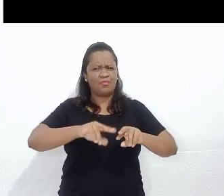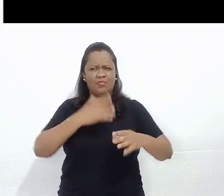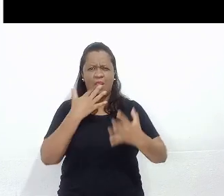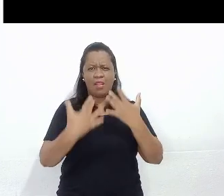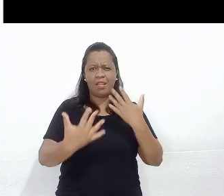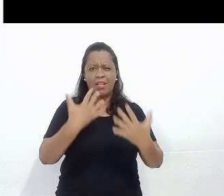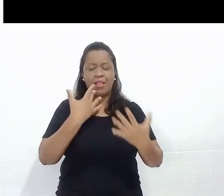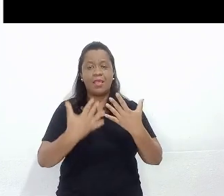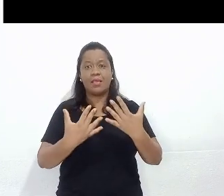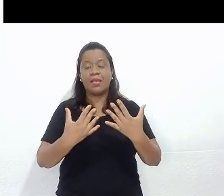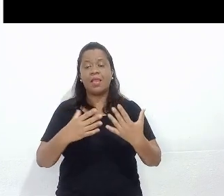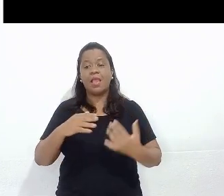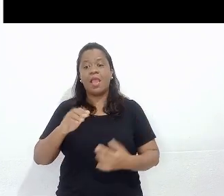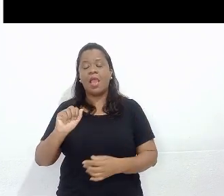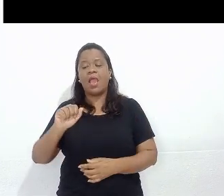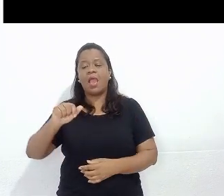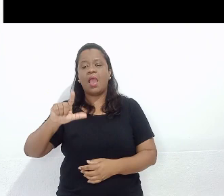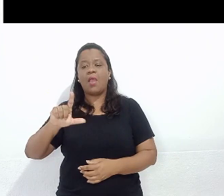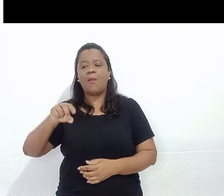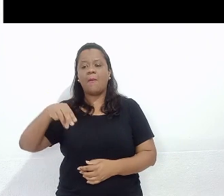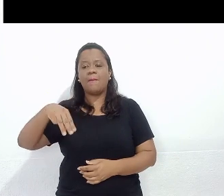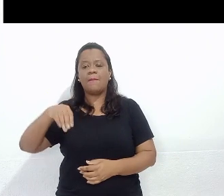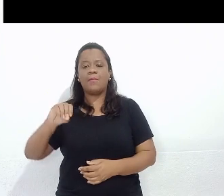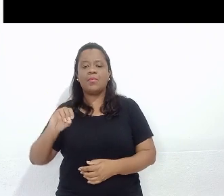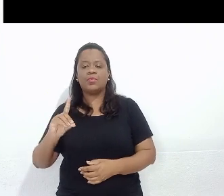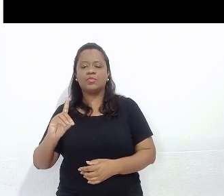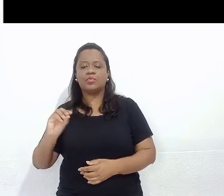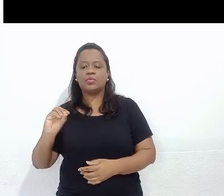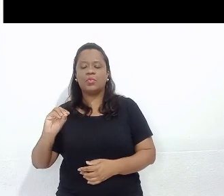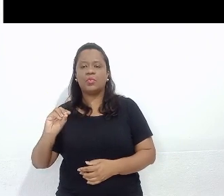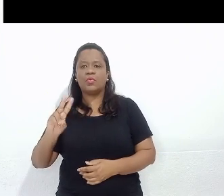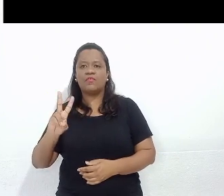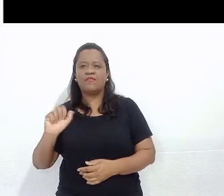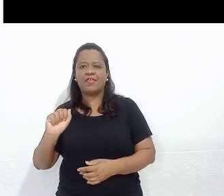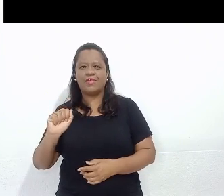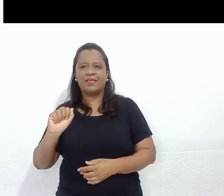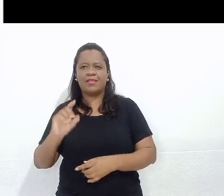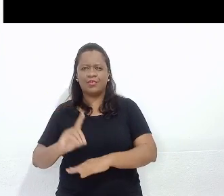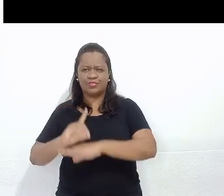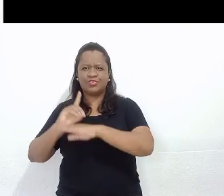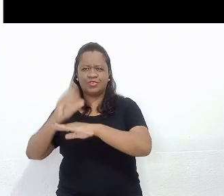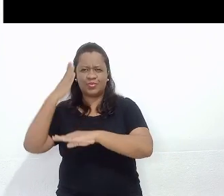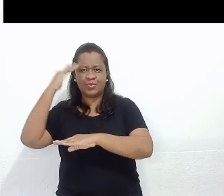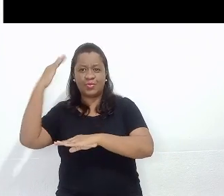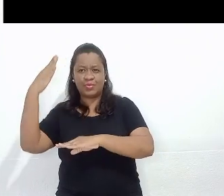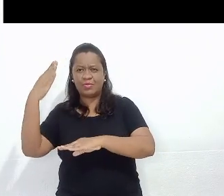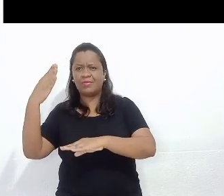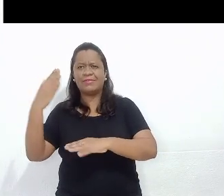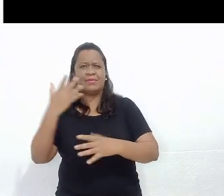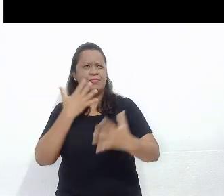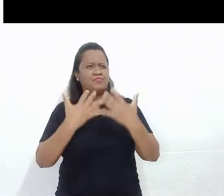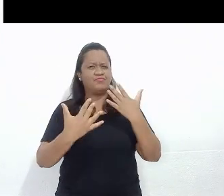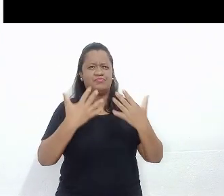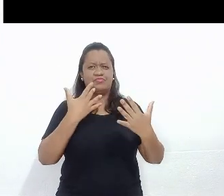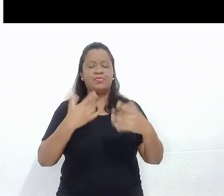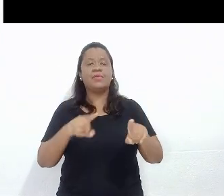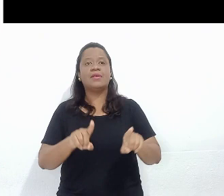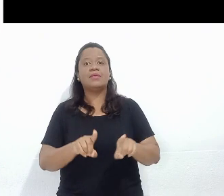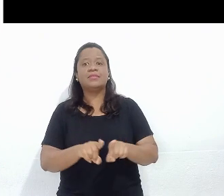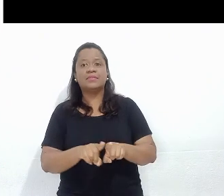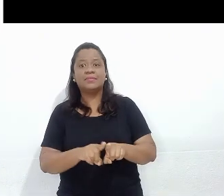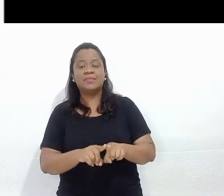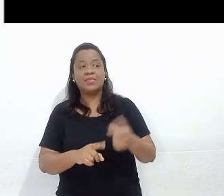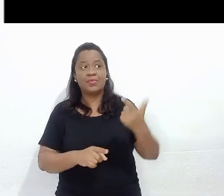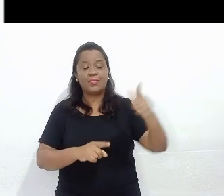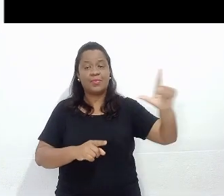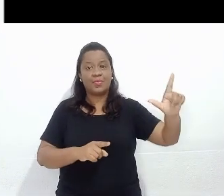ele é super colorido em todos os filmes, né? Tem outros que já querem, como eu falei, do Spike Lee, que fez um filme mais alaranjado,